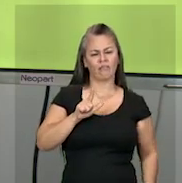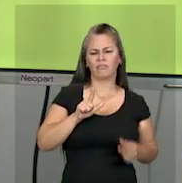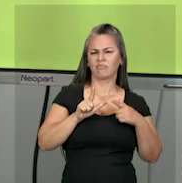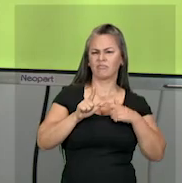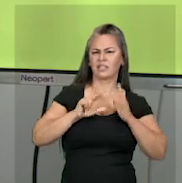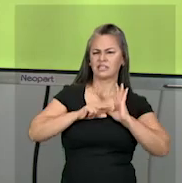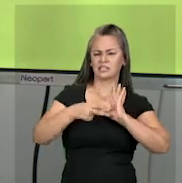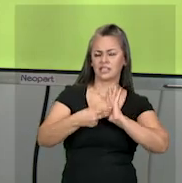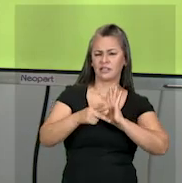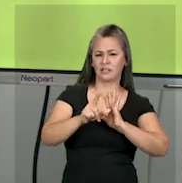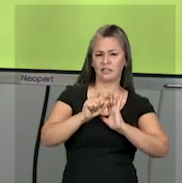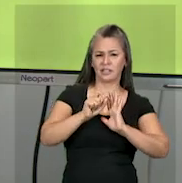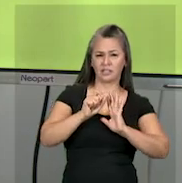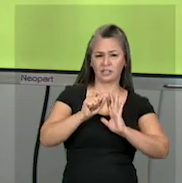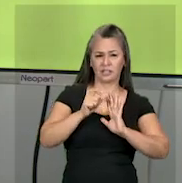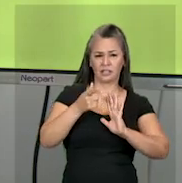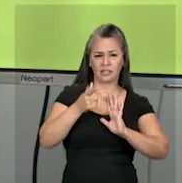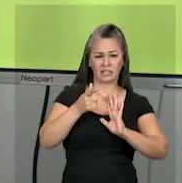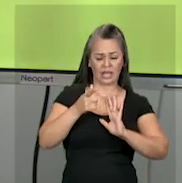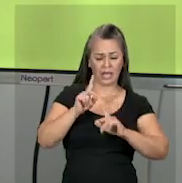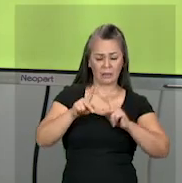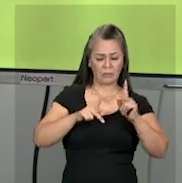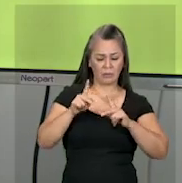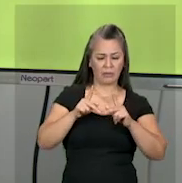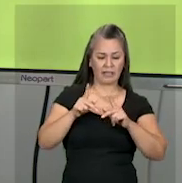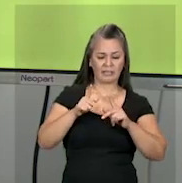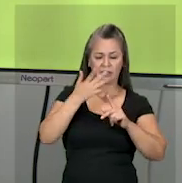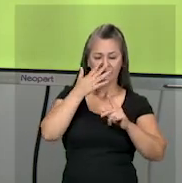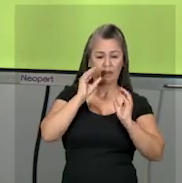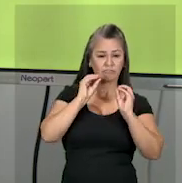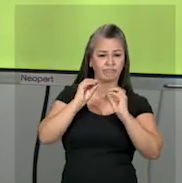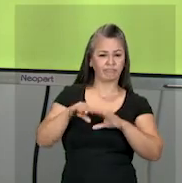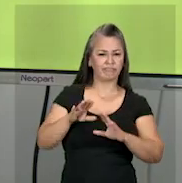são menos atendidos pelo Estado, nesse sentido.